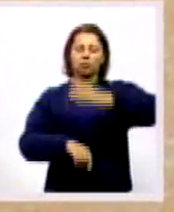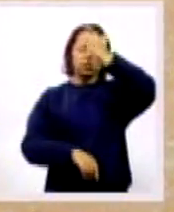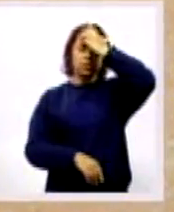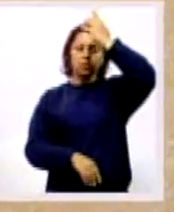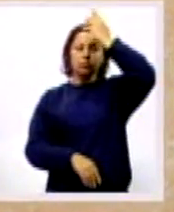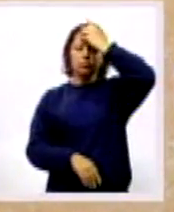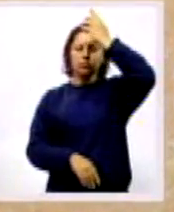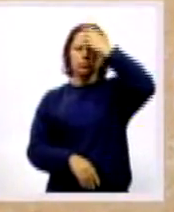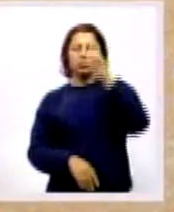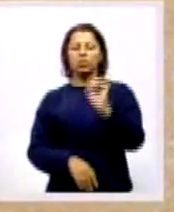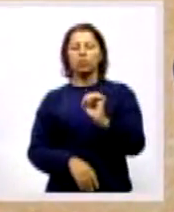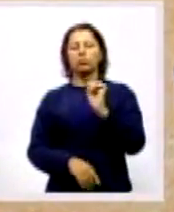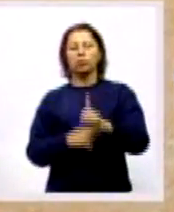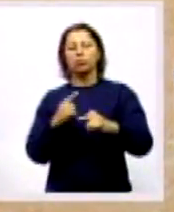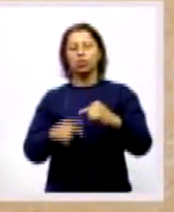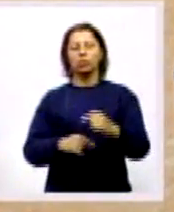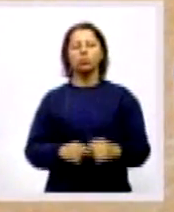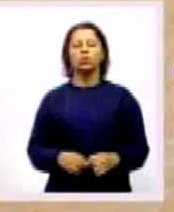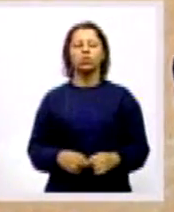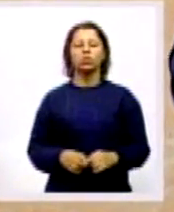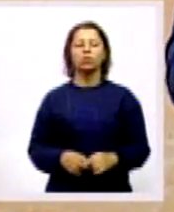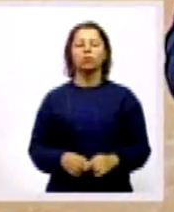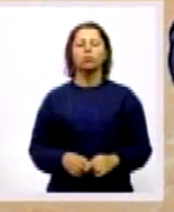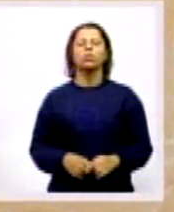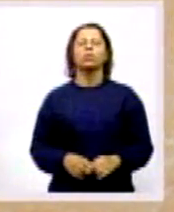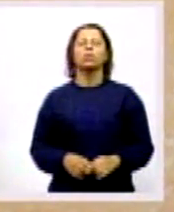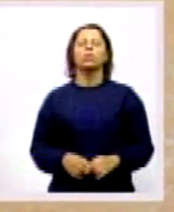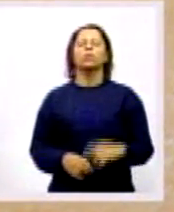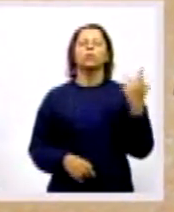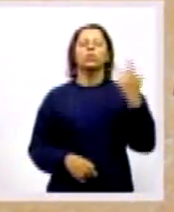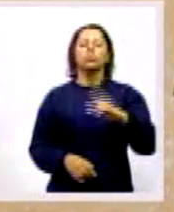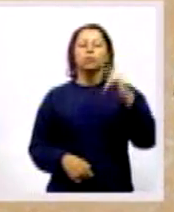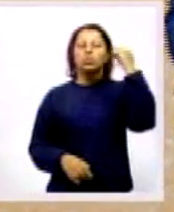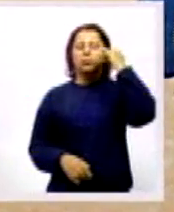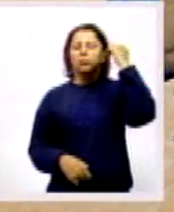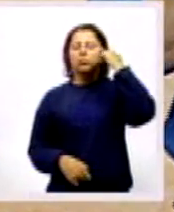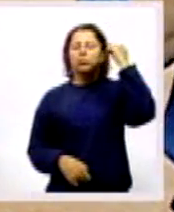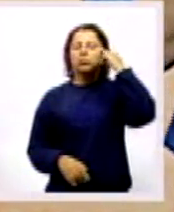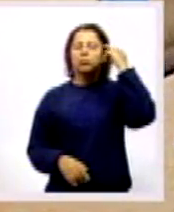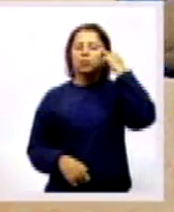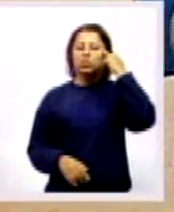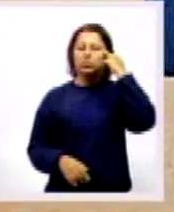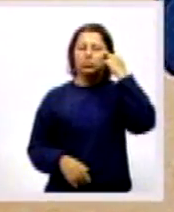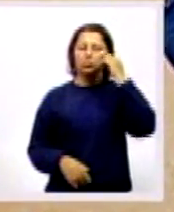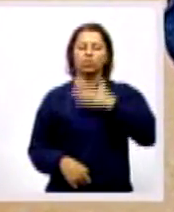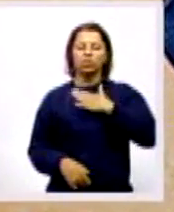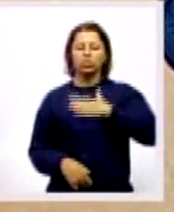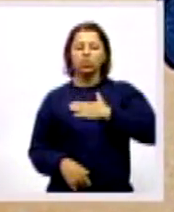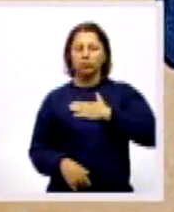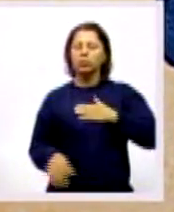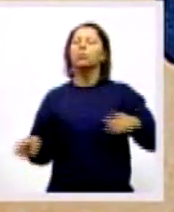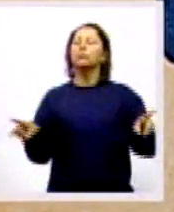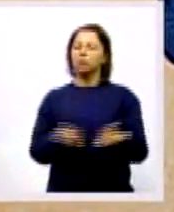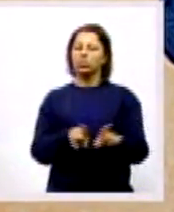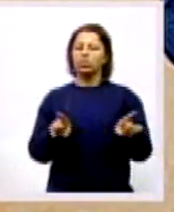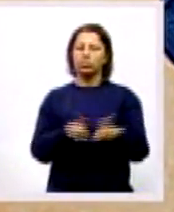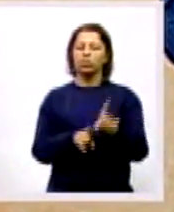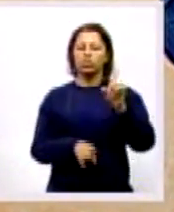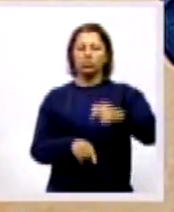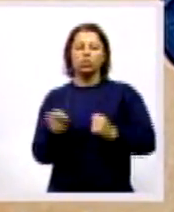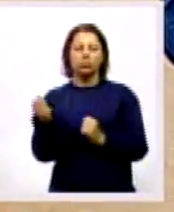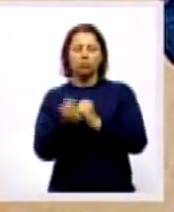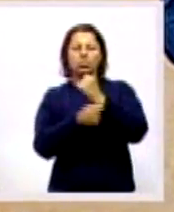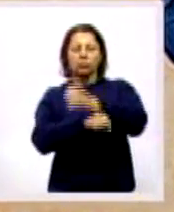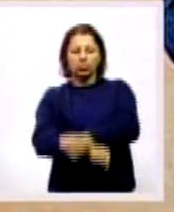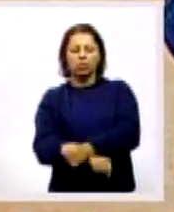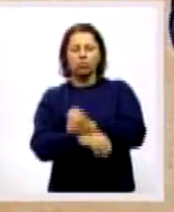consciência. É o que vem depois aí. O seu pensamento, meu, seu, é presa das